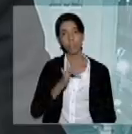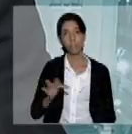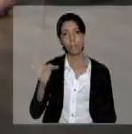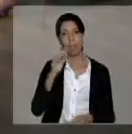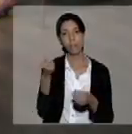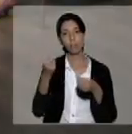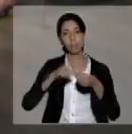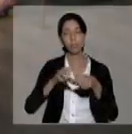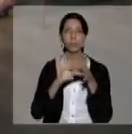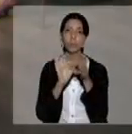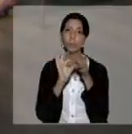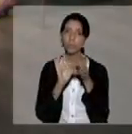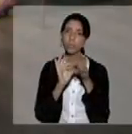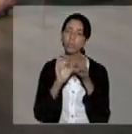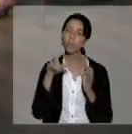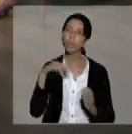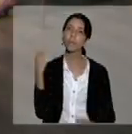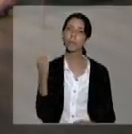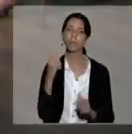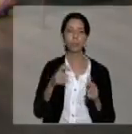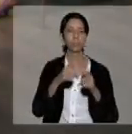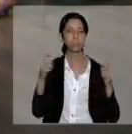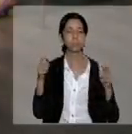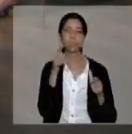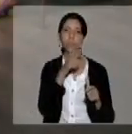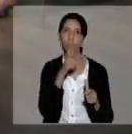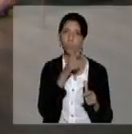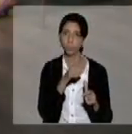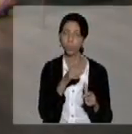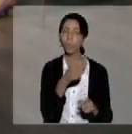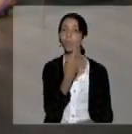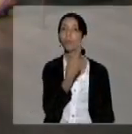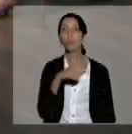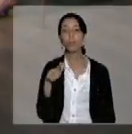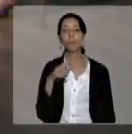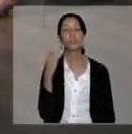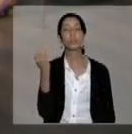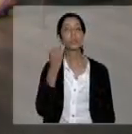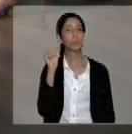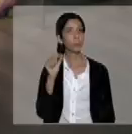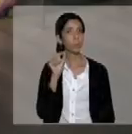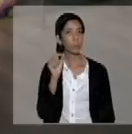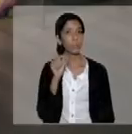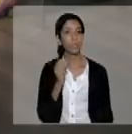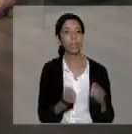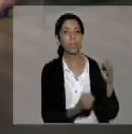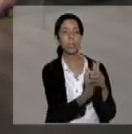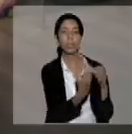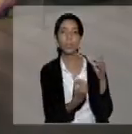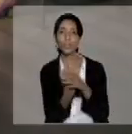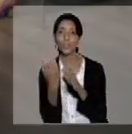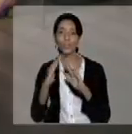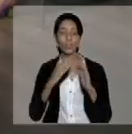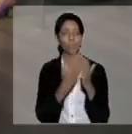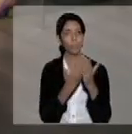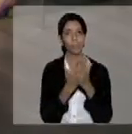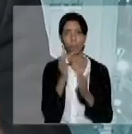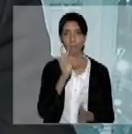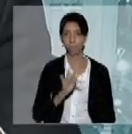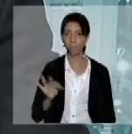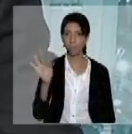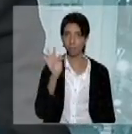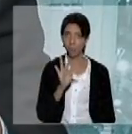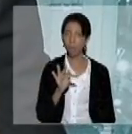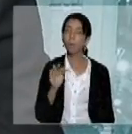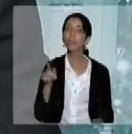governo federal. Isso foi muito importante no momento que a expansão aconteceu. Outro ponto importante é a própria criação dos institutos federais. É